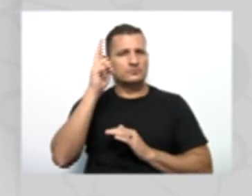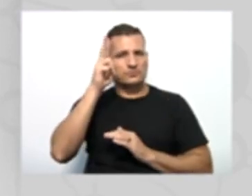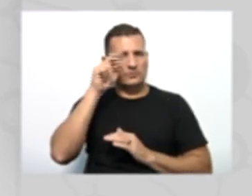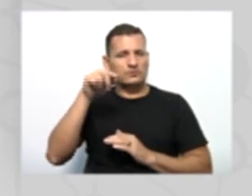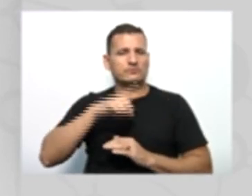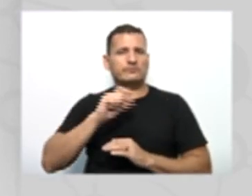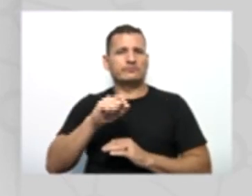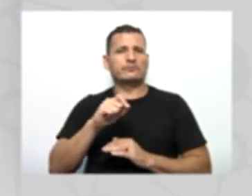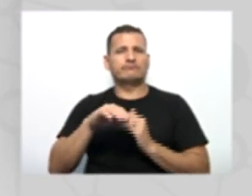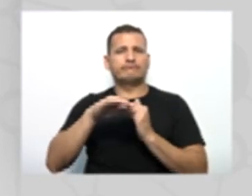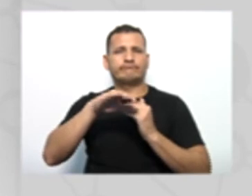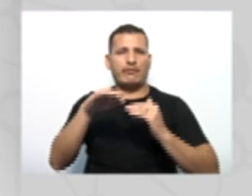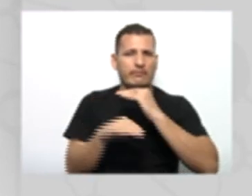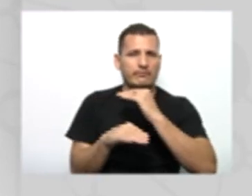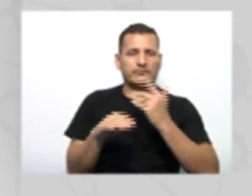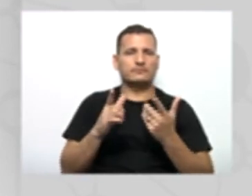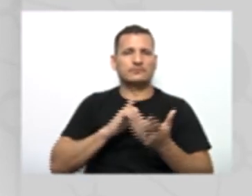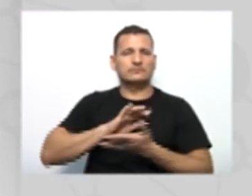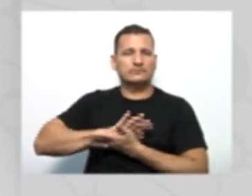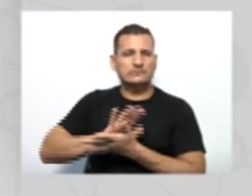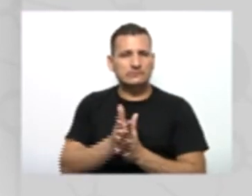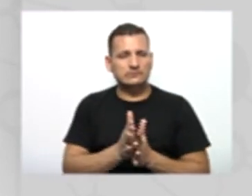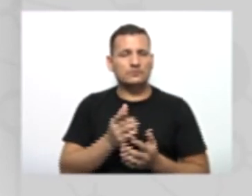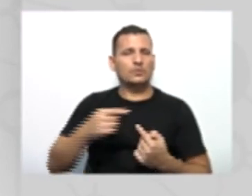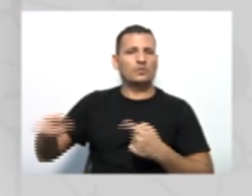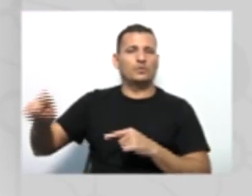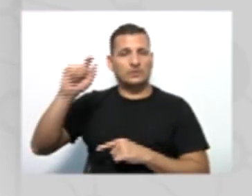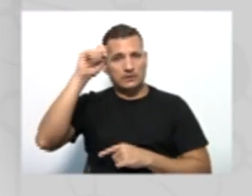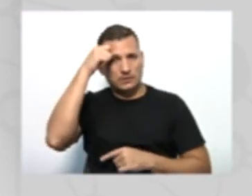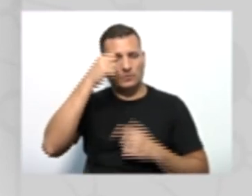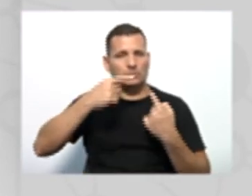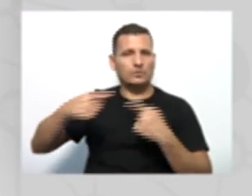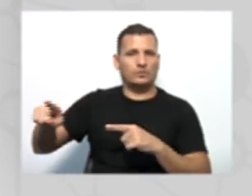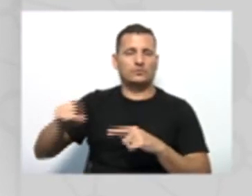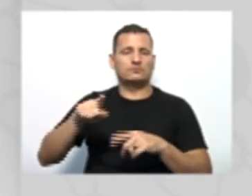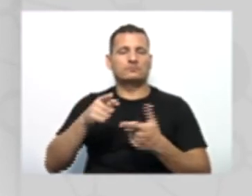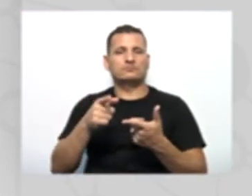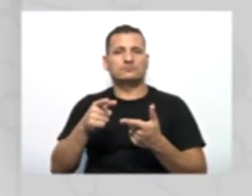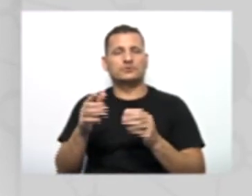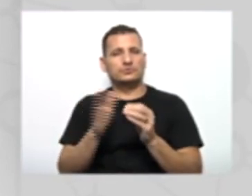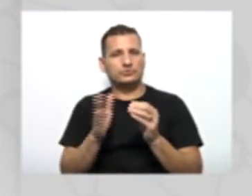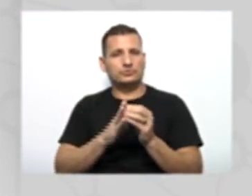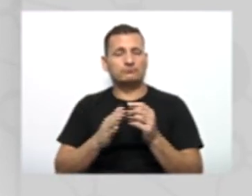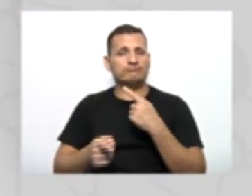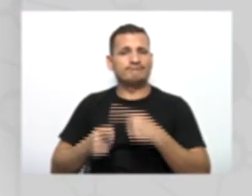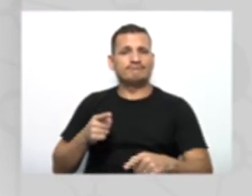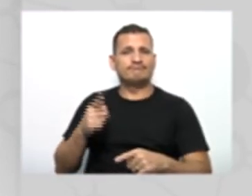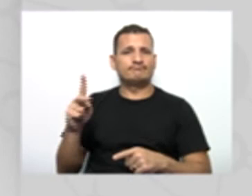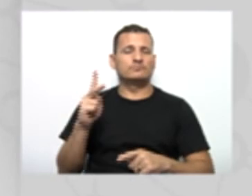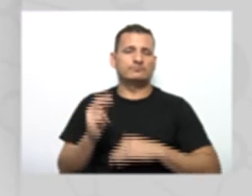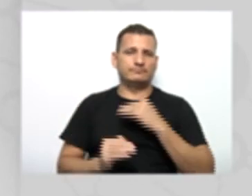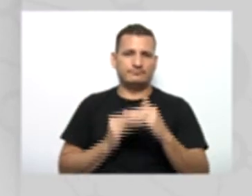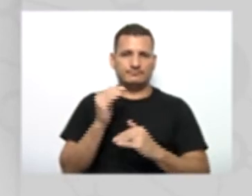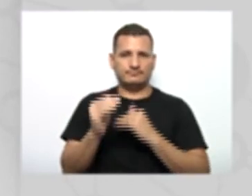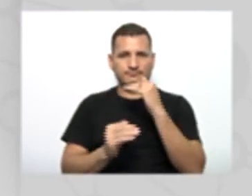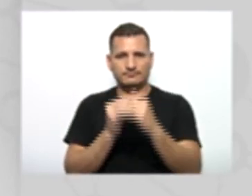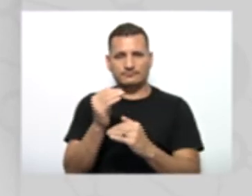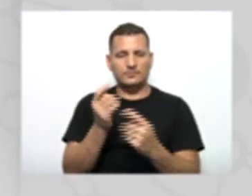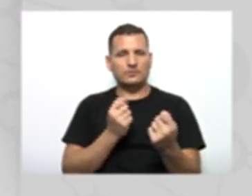conquistar, né, e víssemos esse grande avanço dentro do âmbito político brasileiro, que é justamente isso, né,